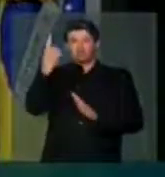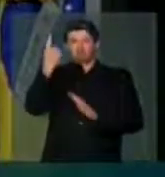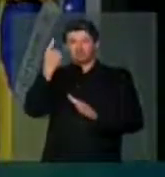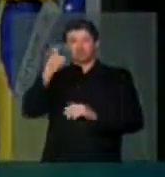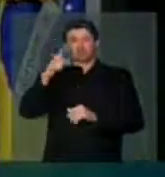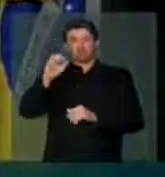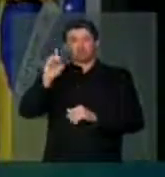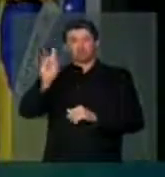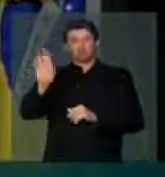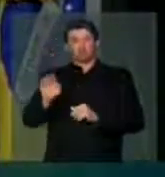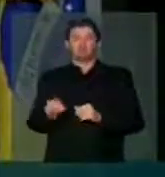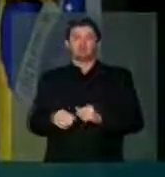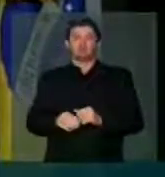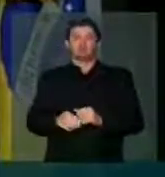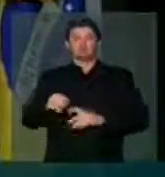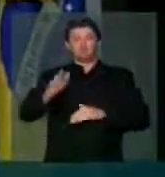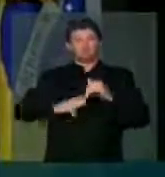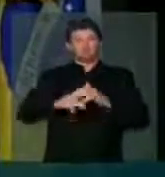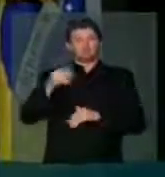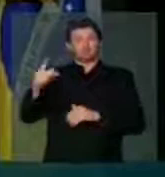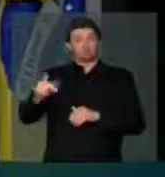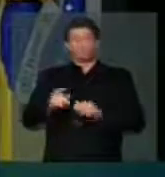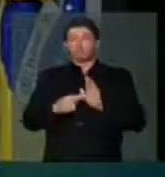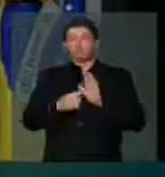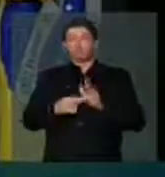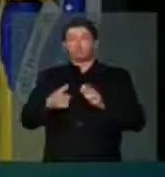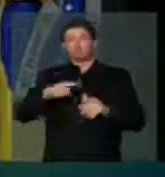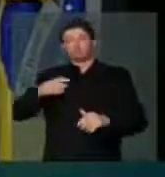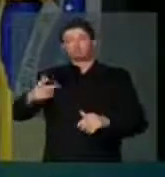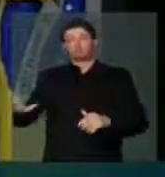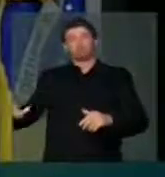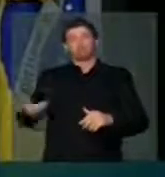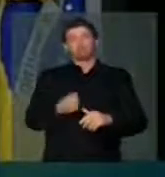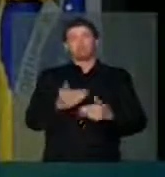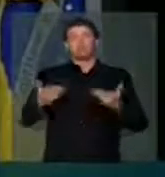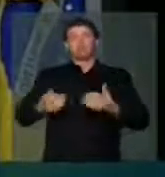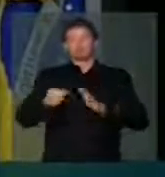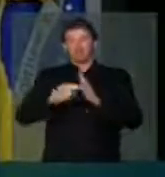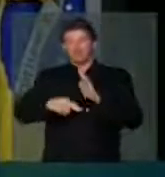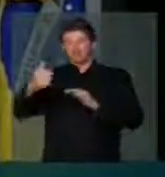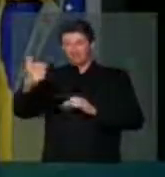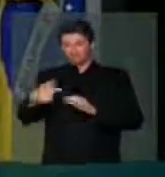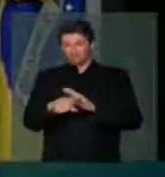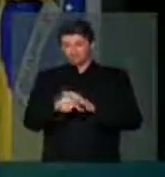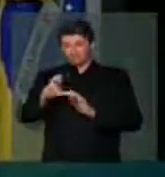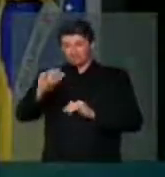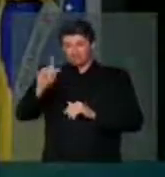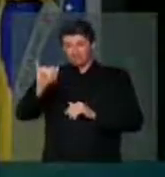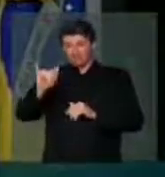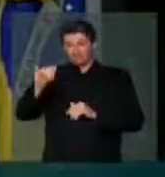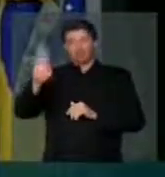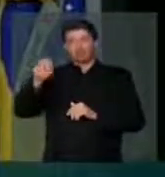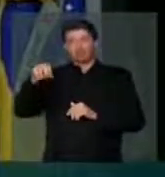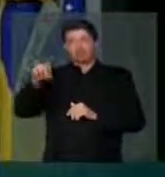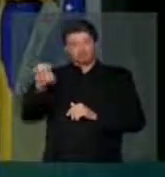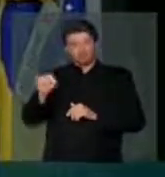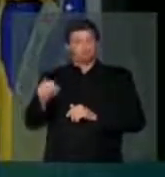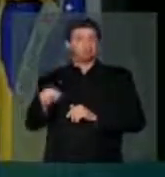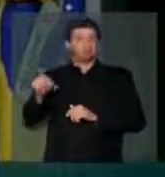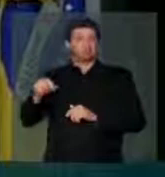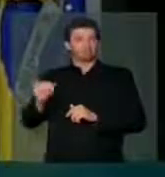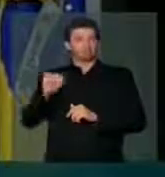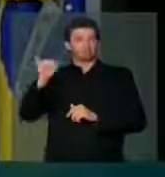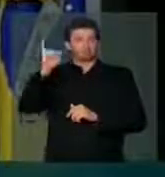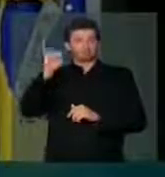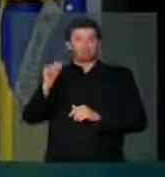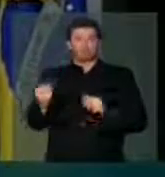PSDB. E sua competência tendo destacado, e agora como sub-relator da CPI do BNDES, CPI muito importante que nós